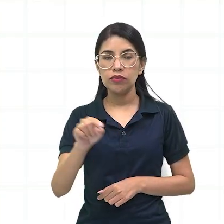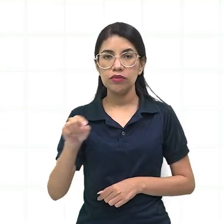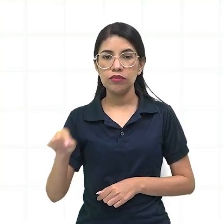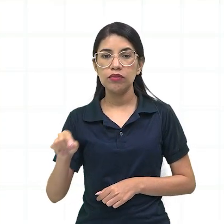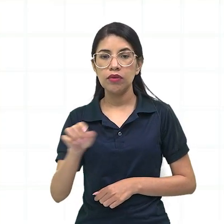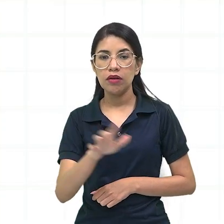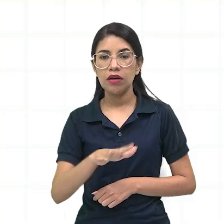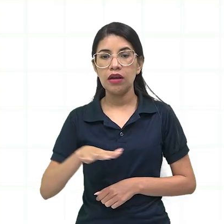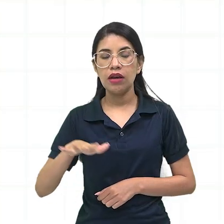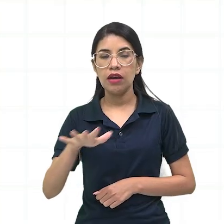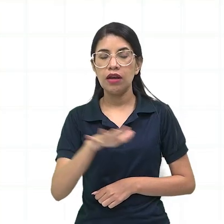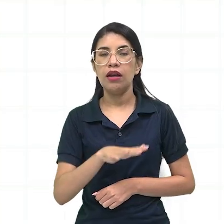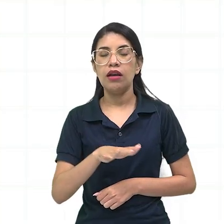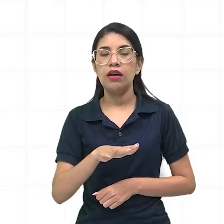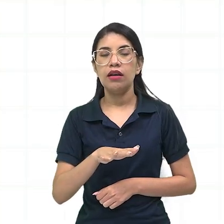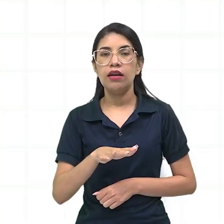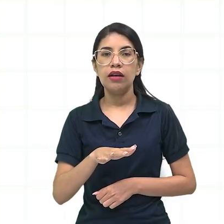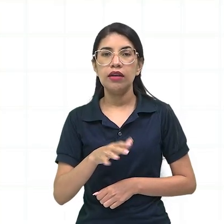jardim central,